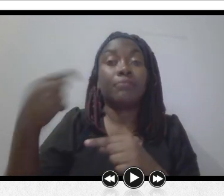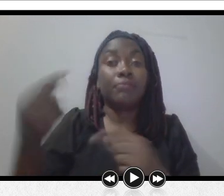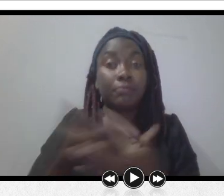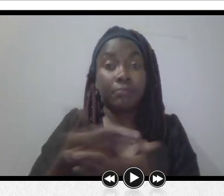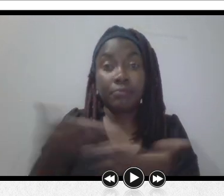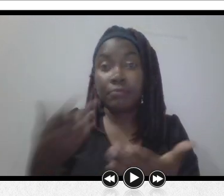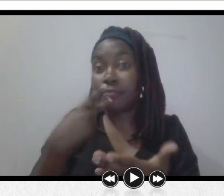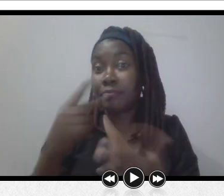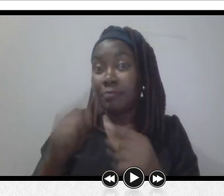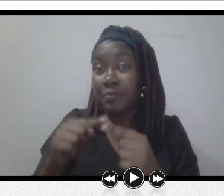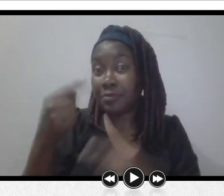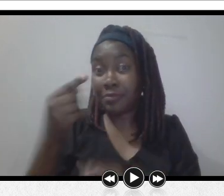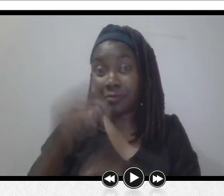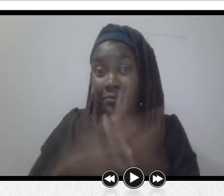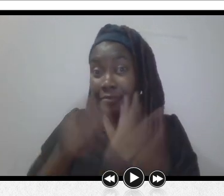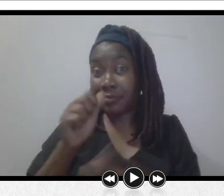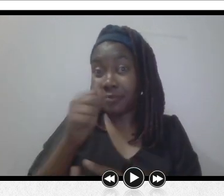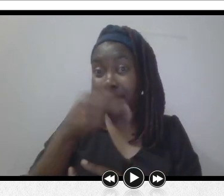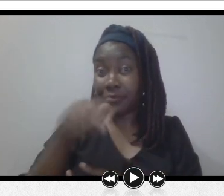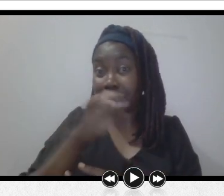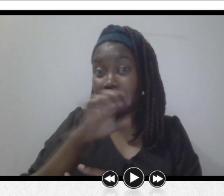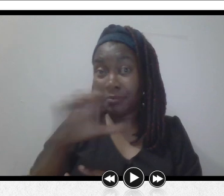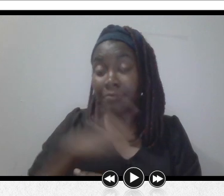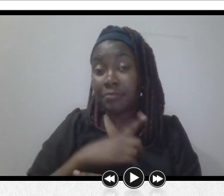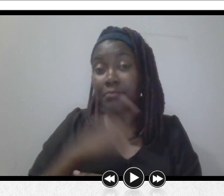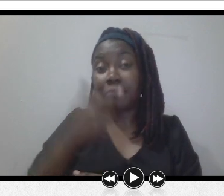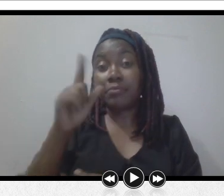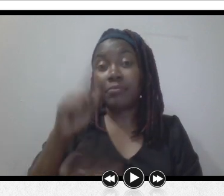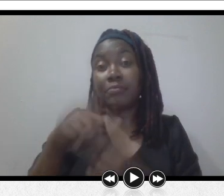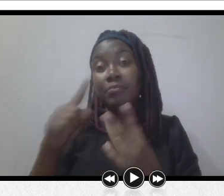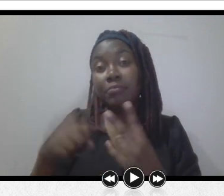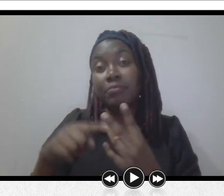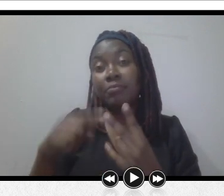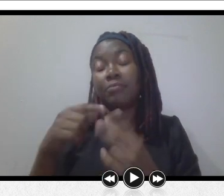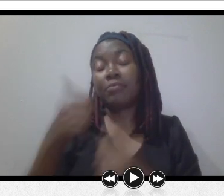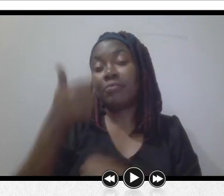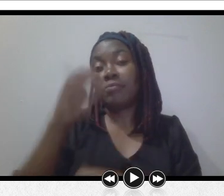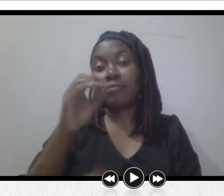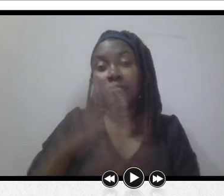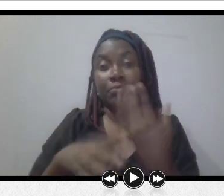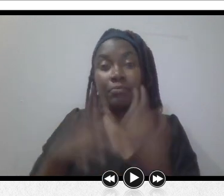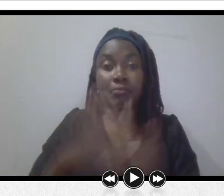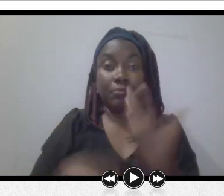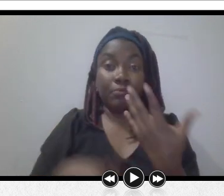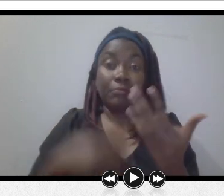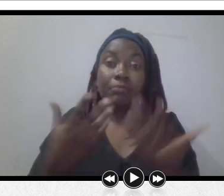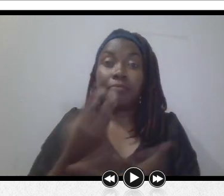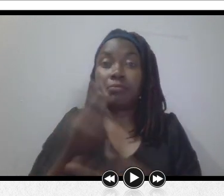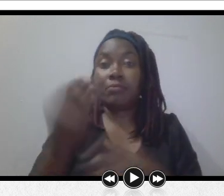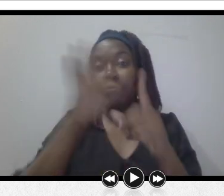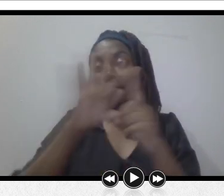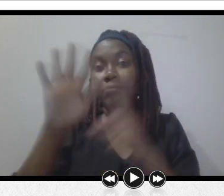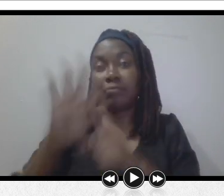para dizer que depois da criação da ANEEL, nós tivemos outras 10 agências federais que foram criadas. Então, muitos